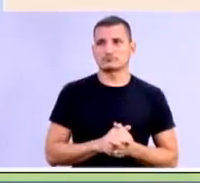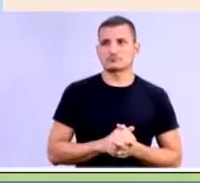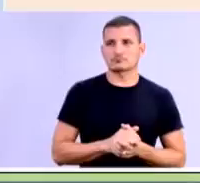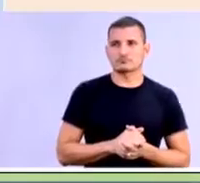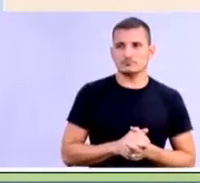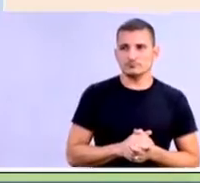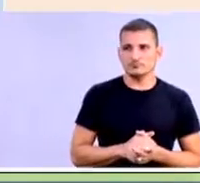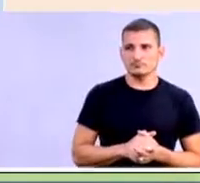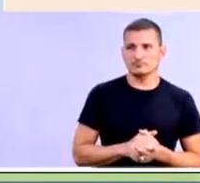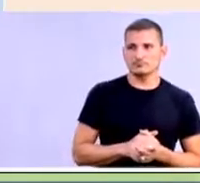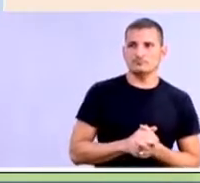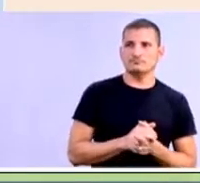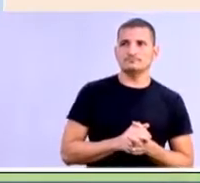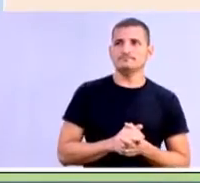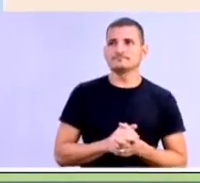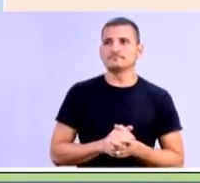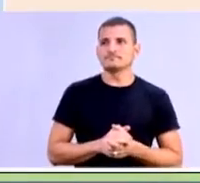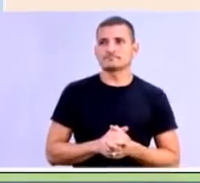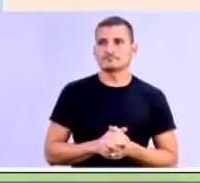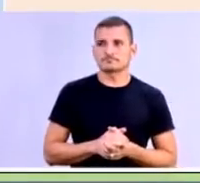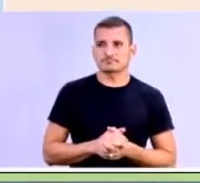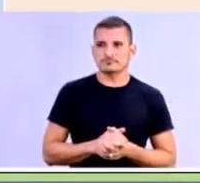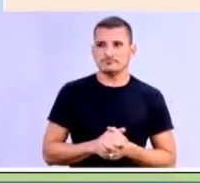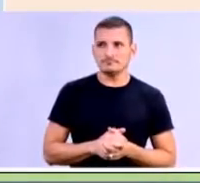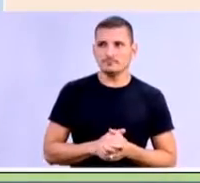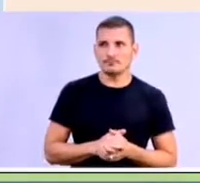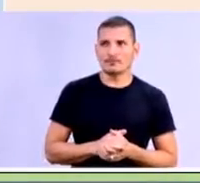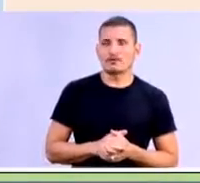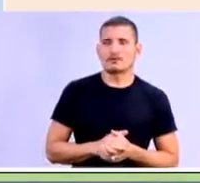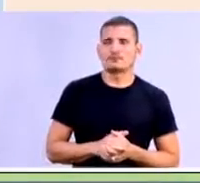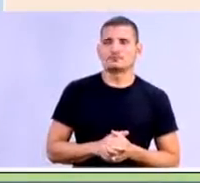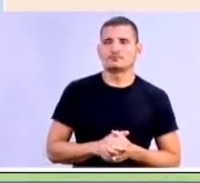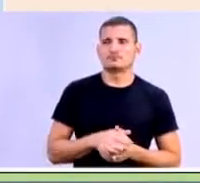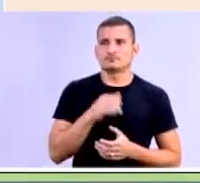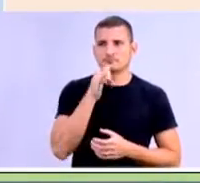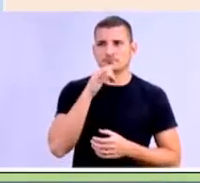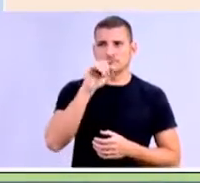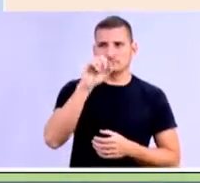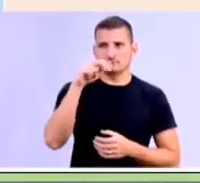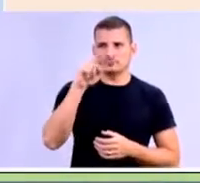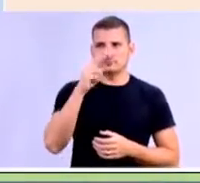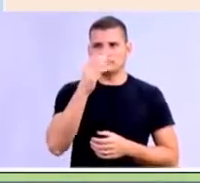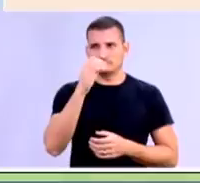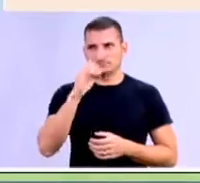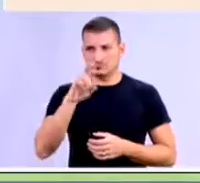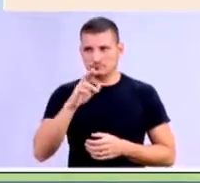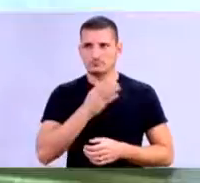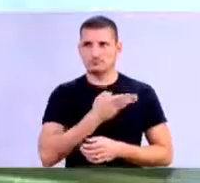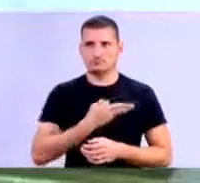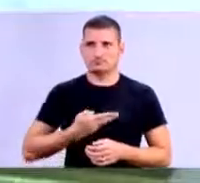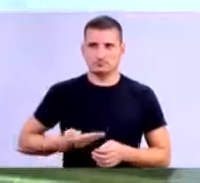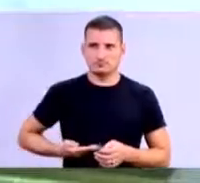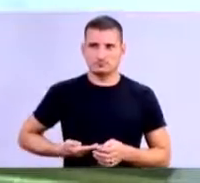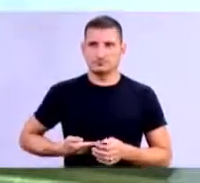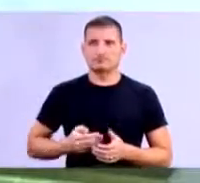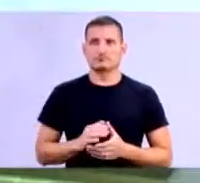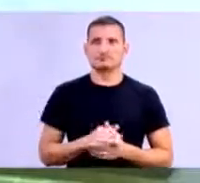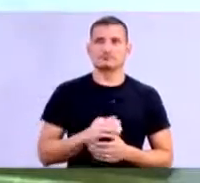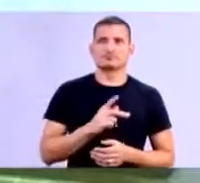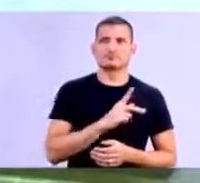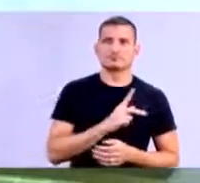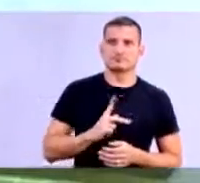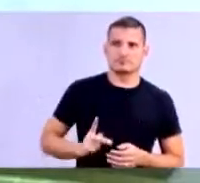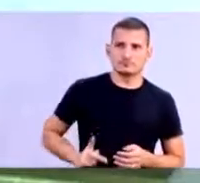cargo. Olha o exemplo, senhor governador fulano de tal. Para o presidente, seja do